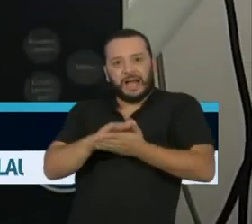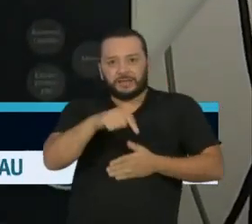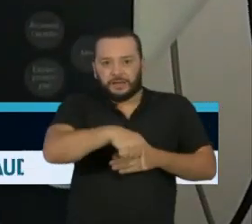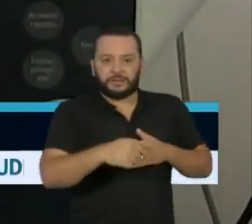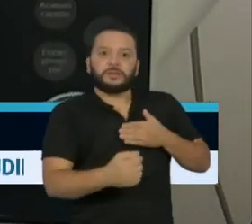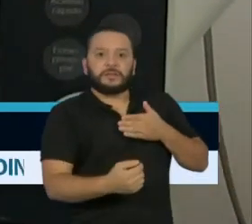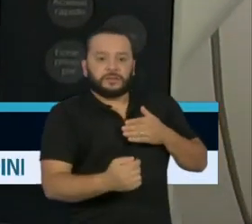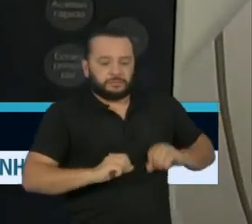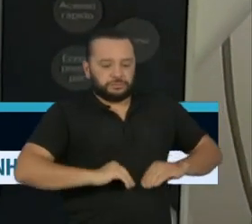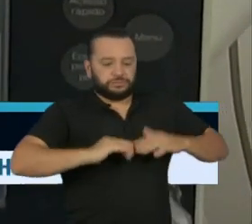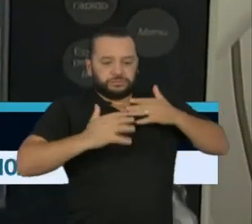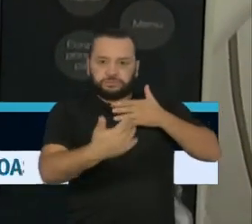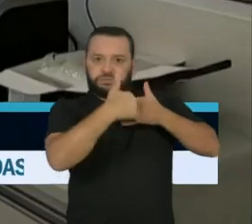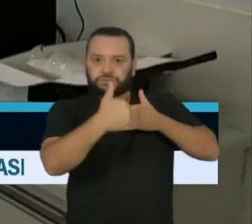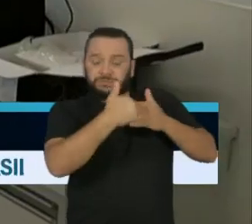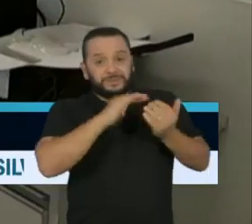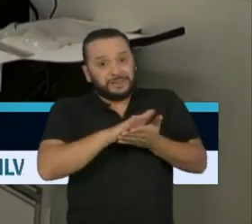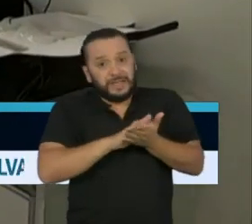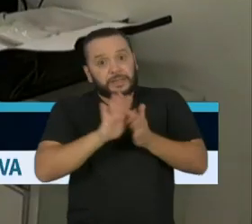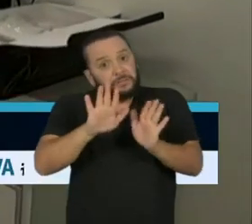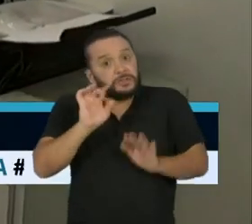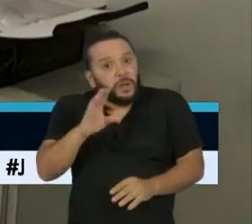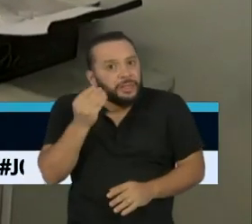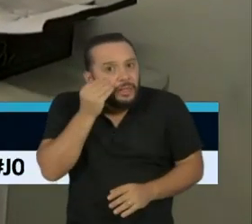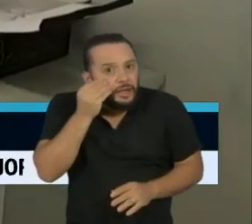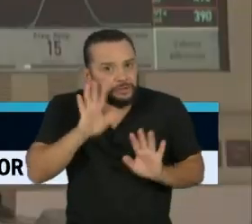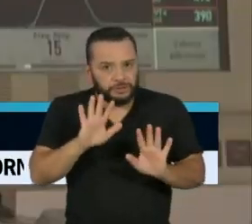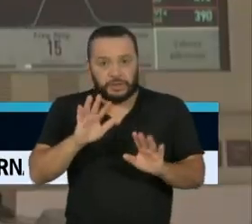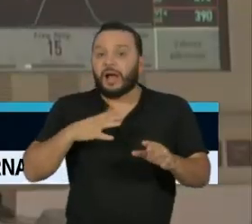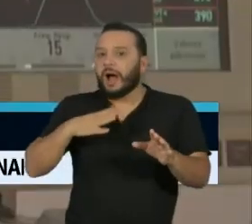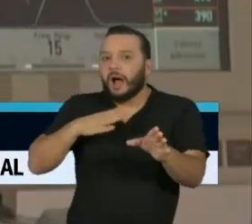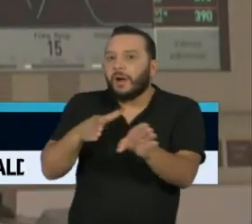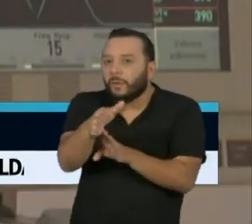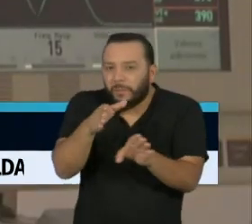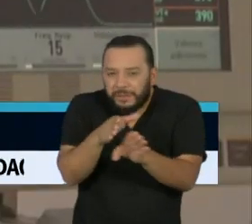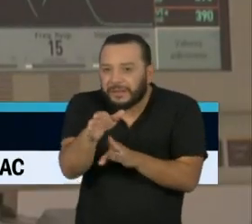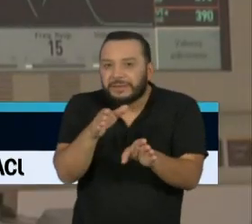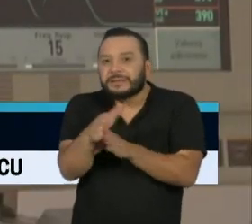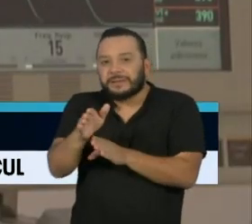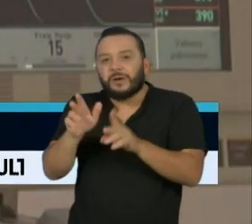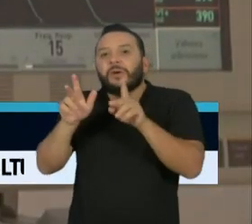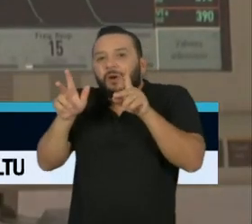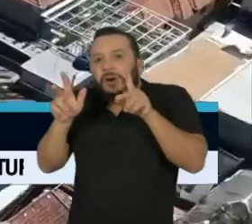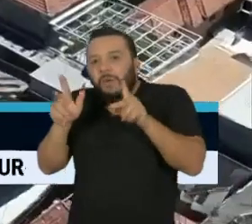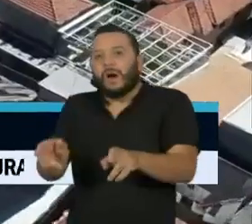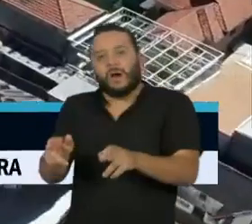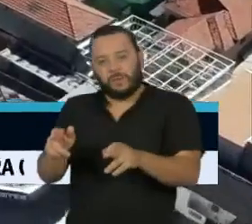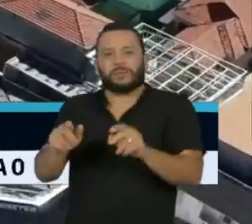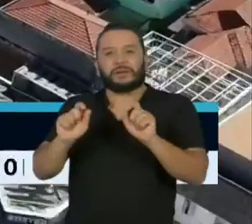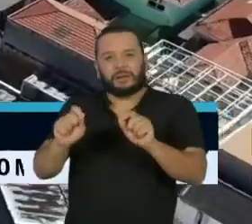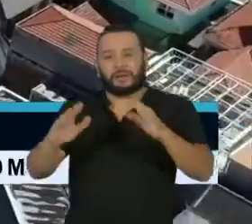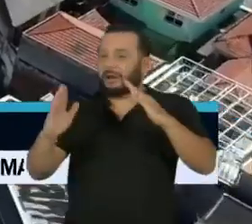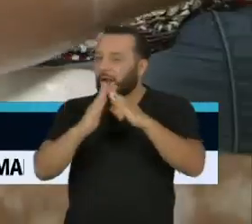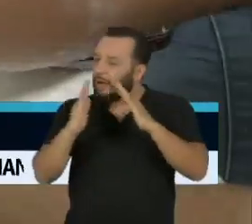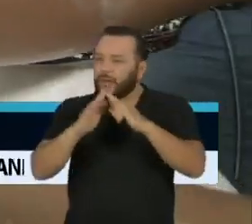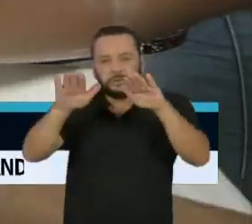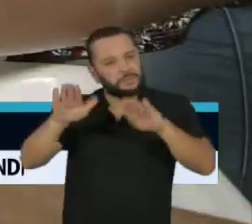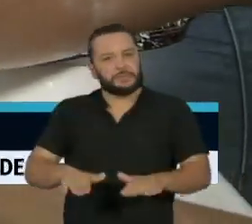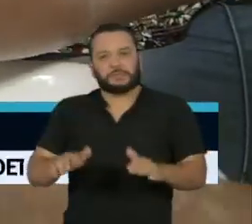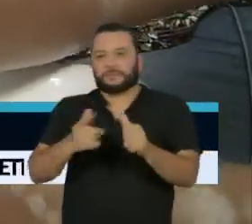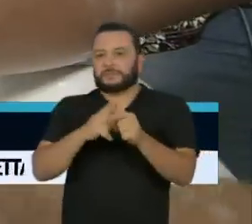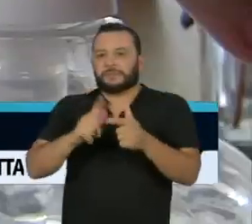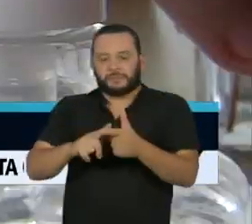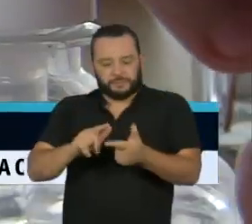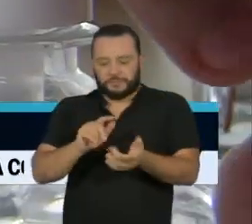recomendação dos médicos para as pessoas com HIV é a mesma que vale para a população em geral. Ficar em casa, cuidar